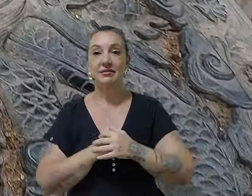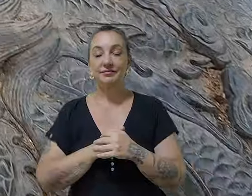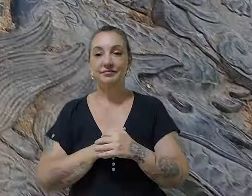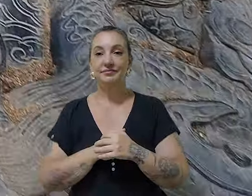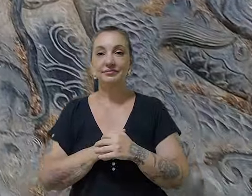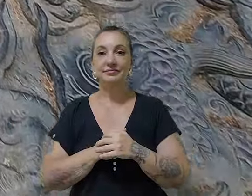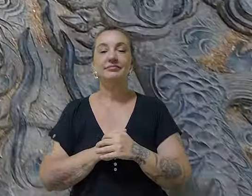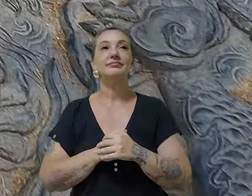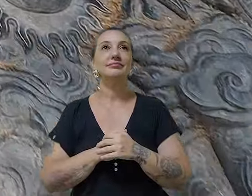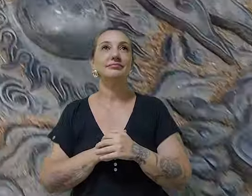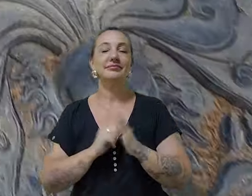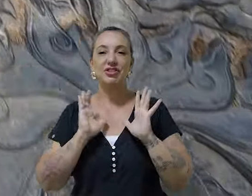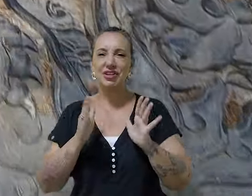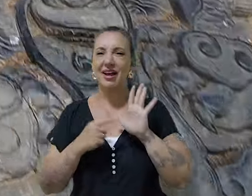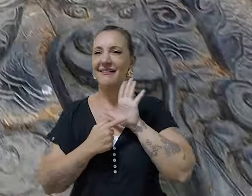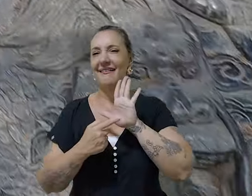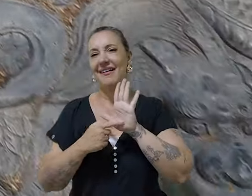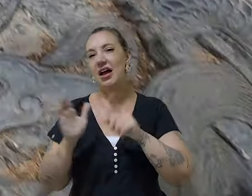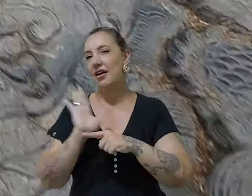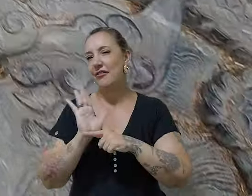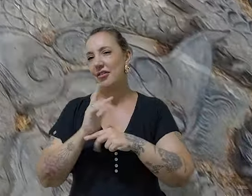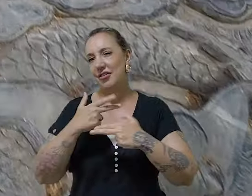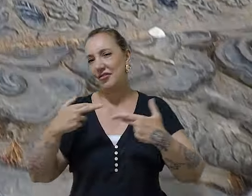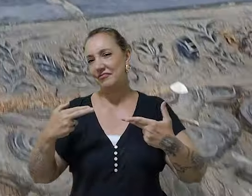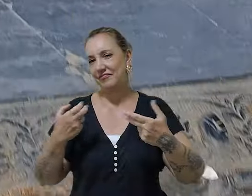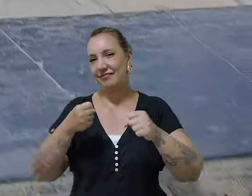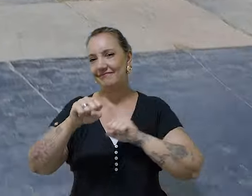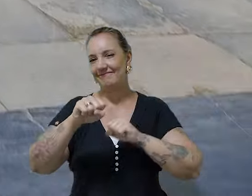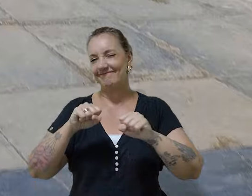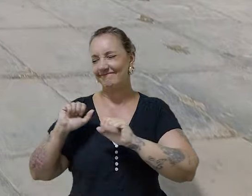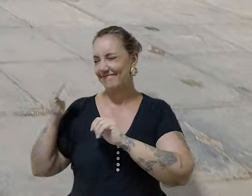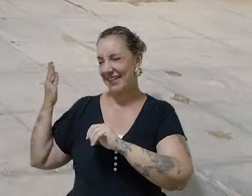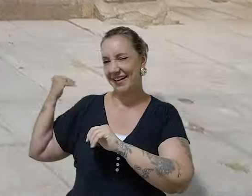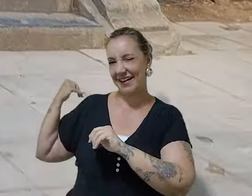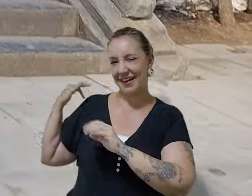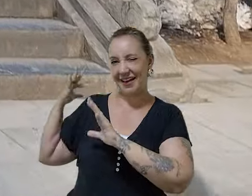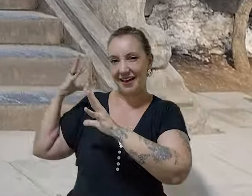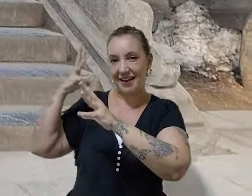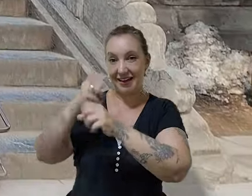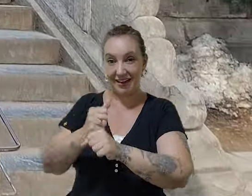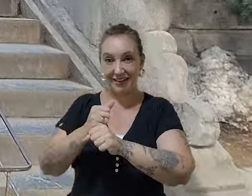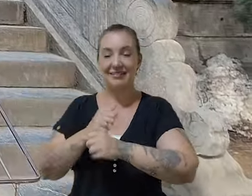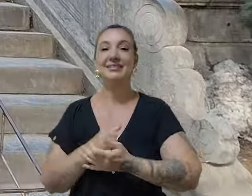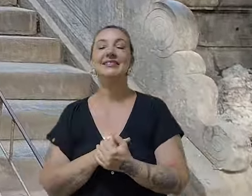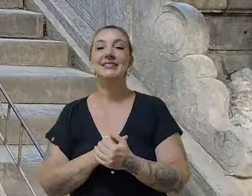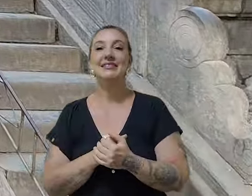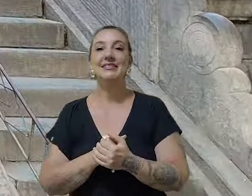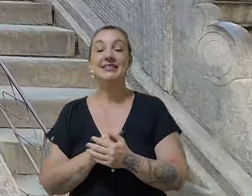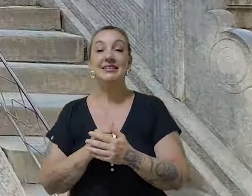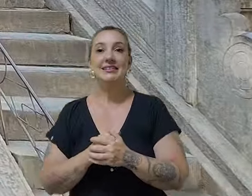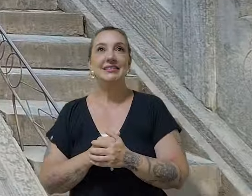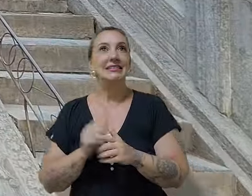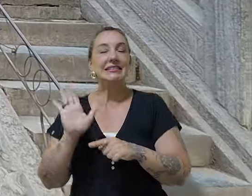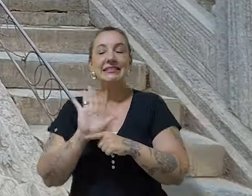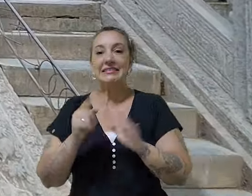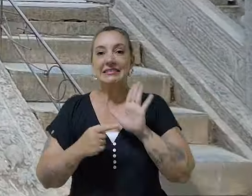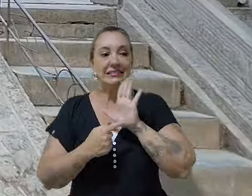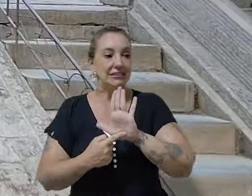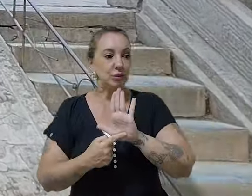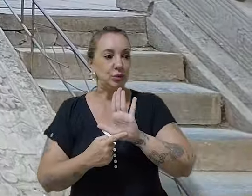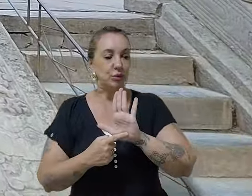que já foi muito retratado em filmes clássicos de Kung Fu. Aquela cena clássica que mostra